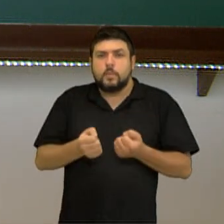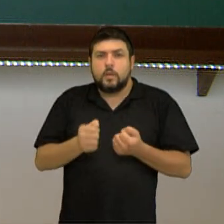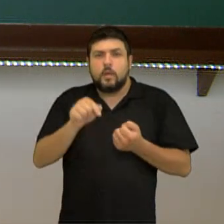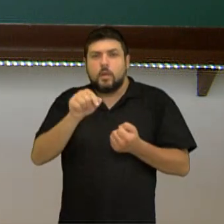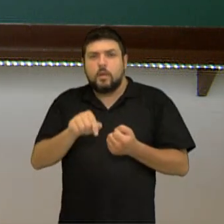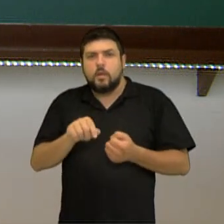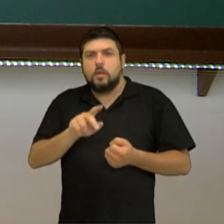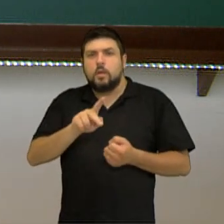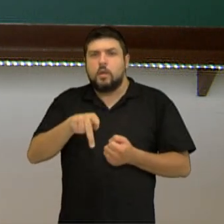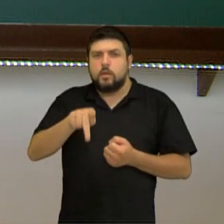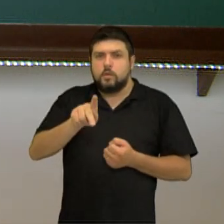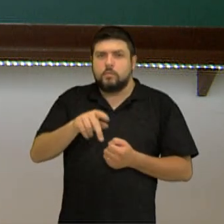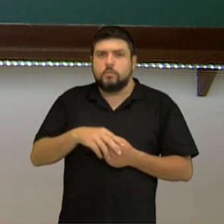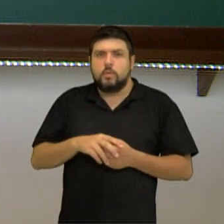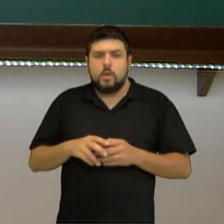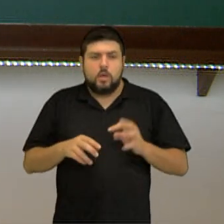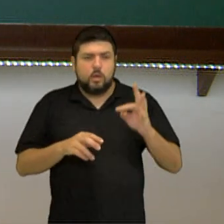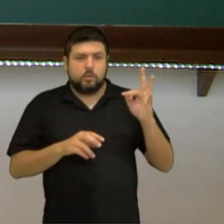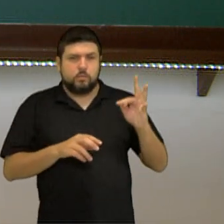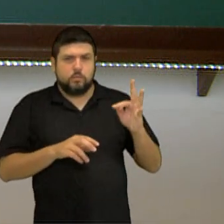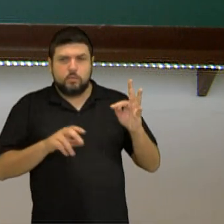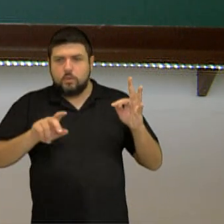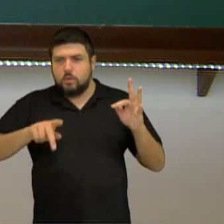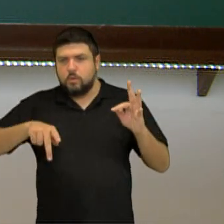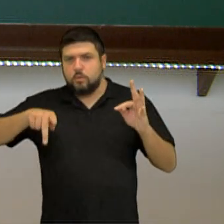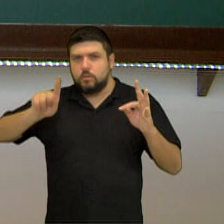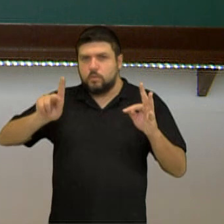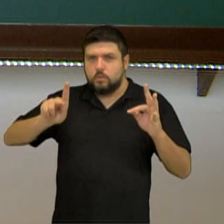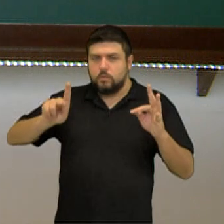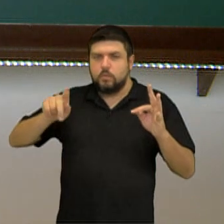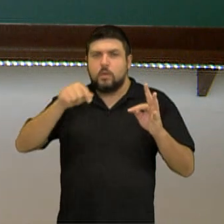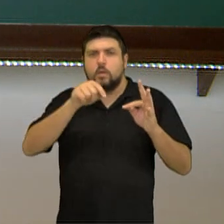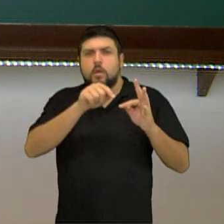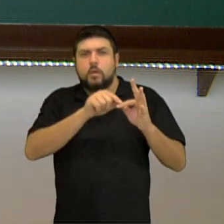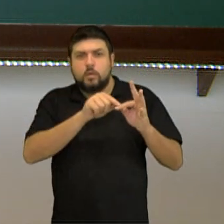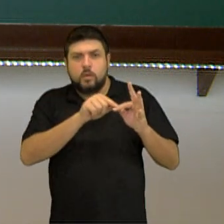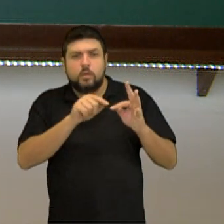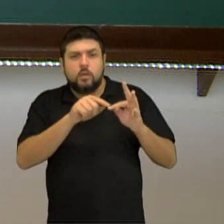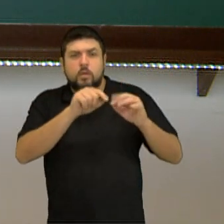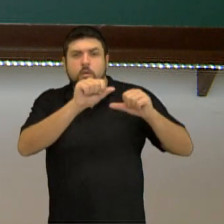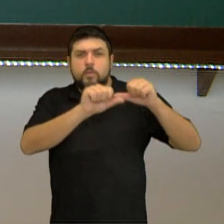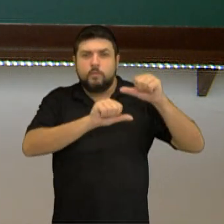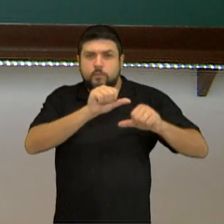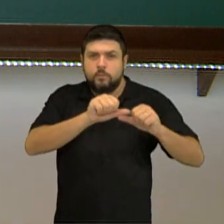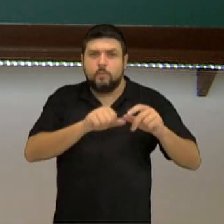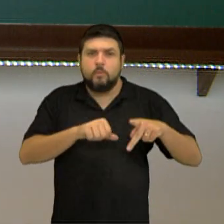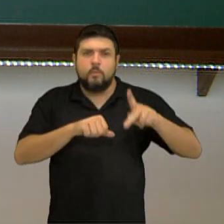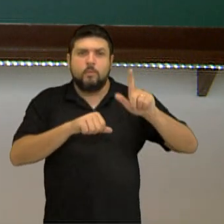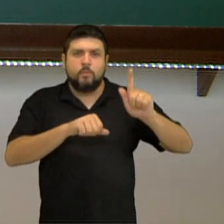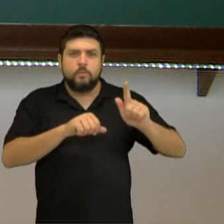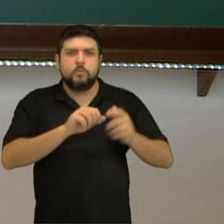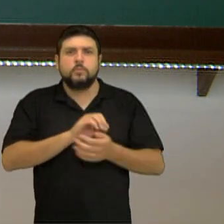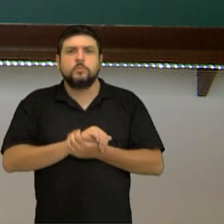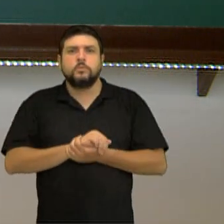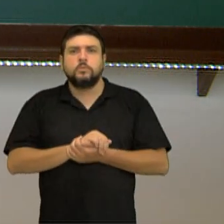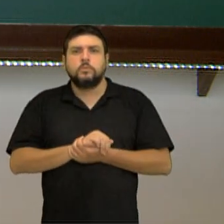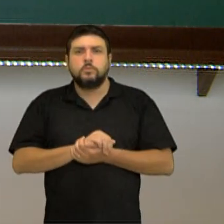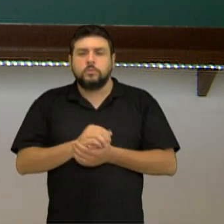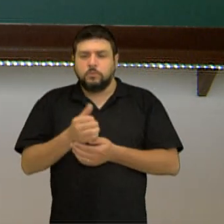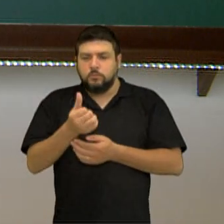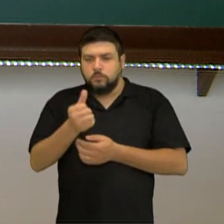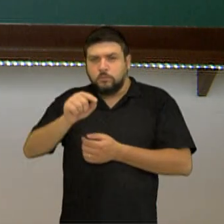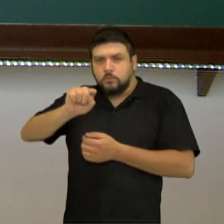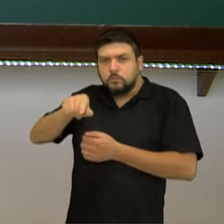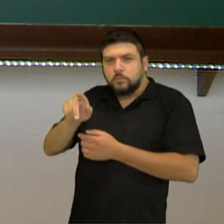2 toneladas elas têm que ser convertidas para quilograma, certo? Ou seja, você vai ter os 6.000